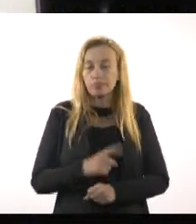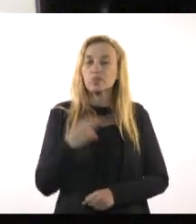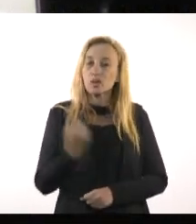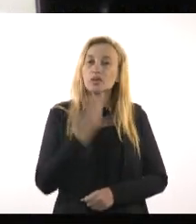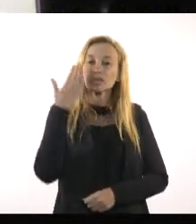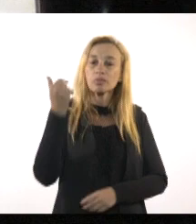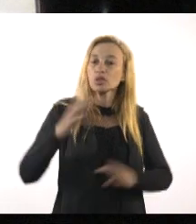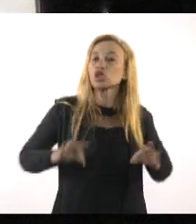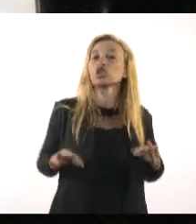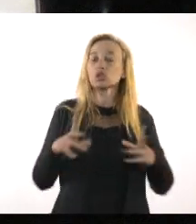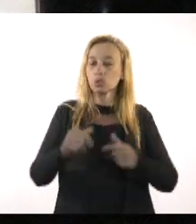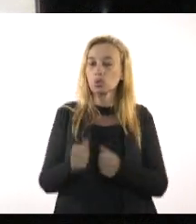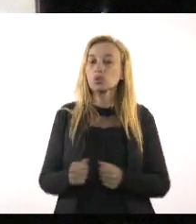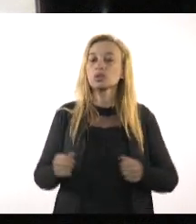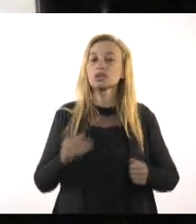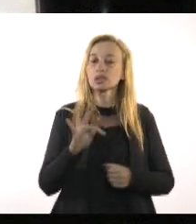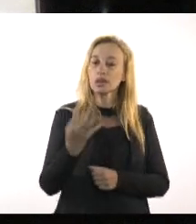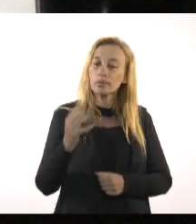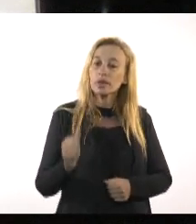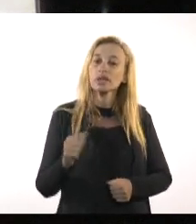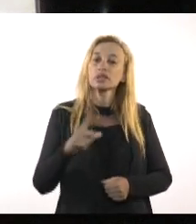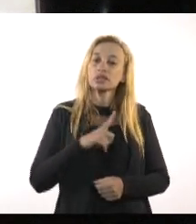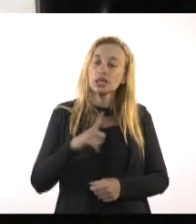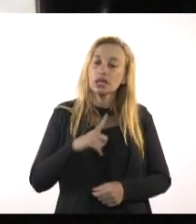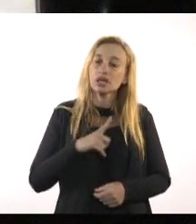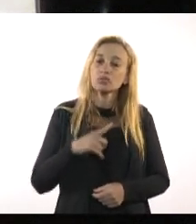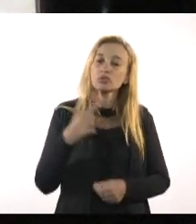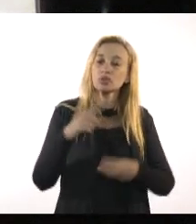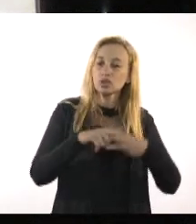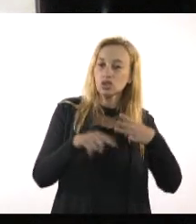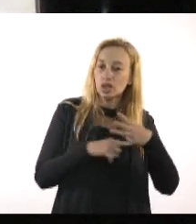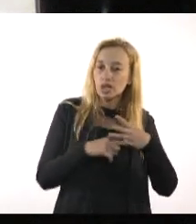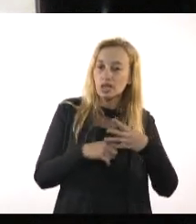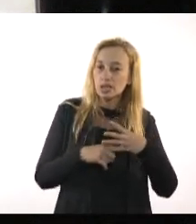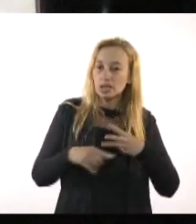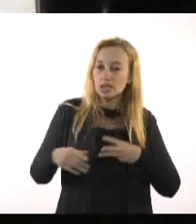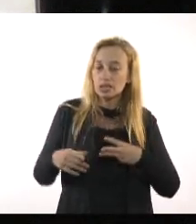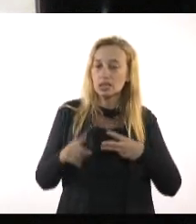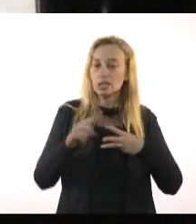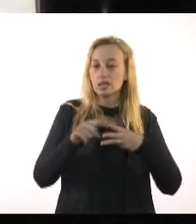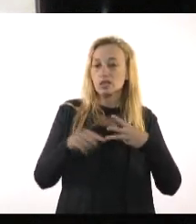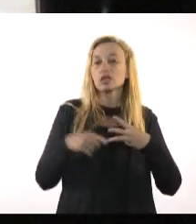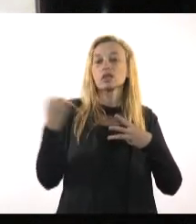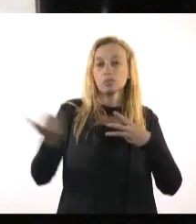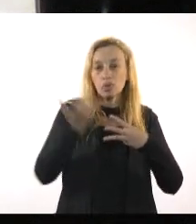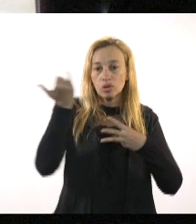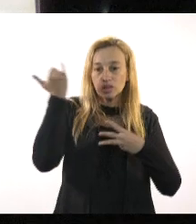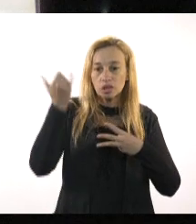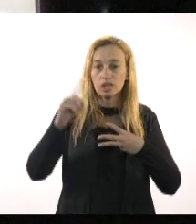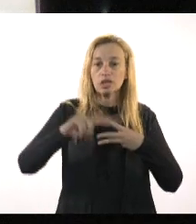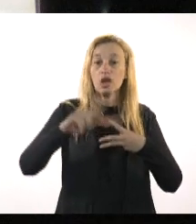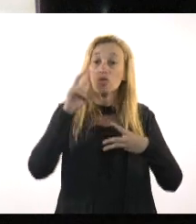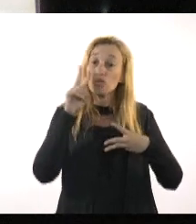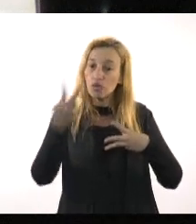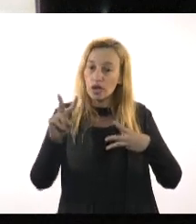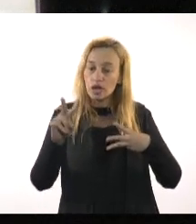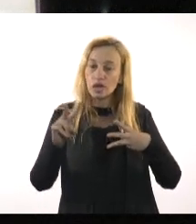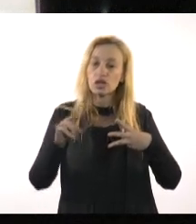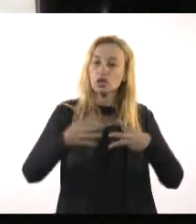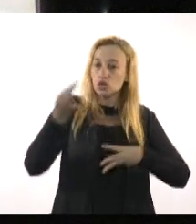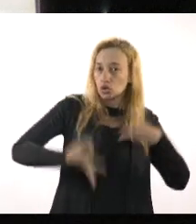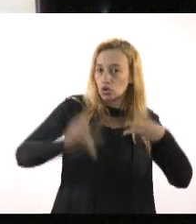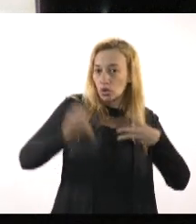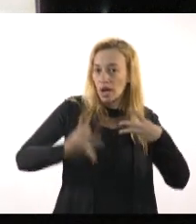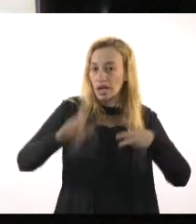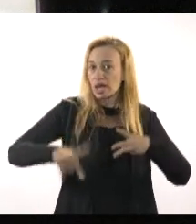que em todas as campanhas nós temos 3 passos muito importantes a seguir, que é o ver, o julgar e